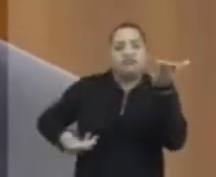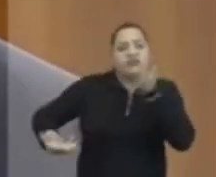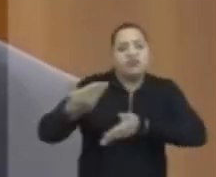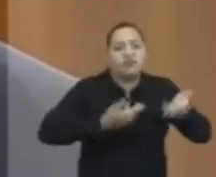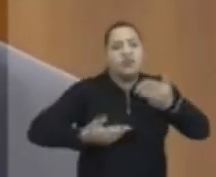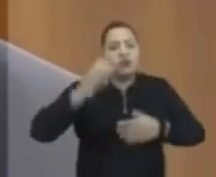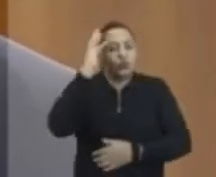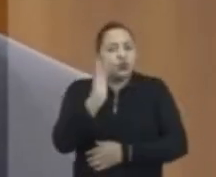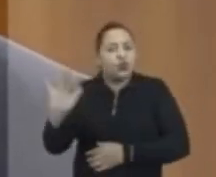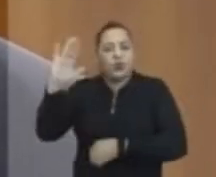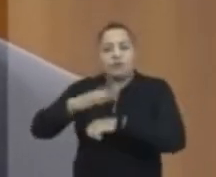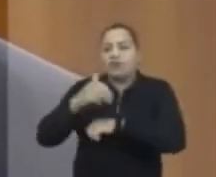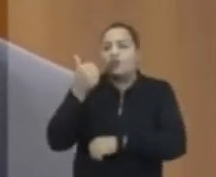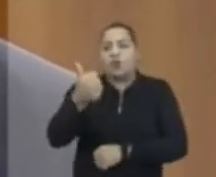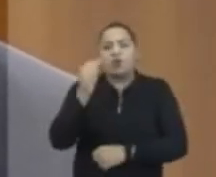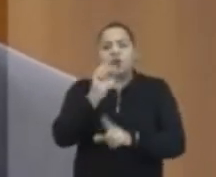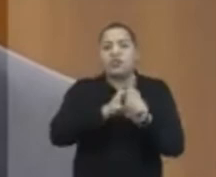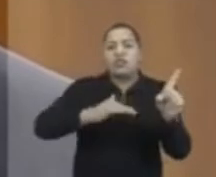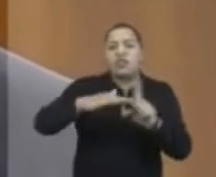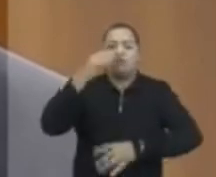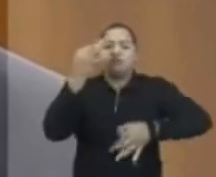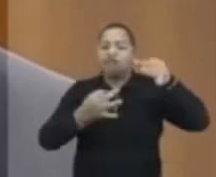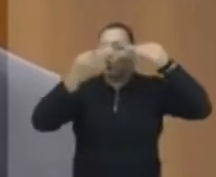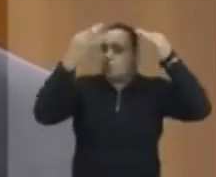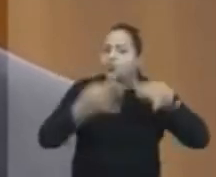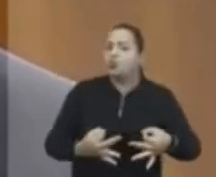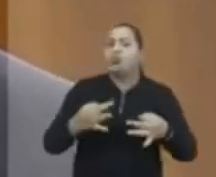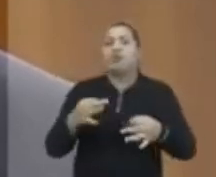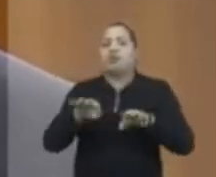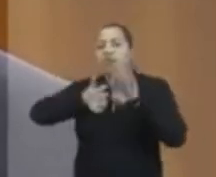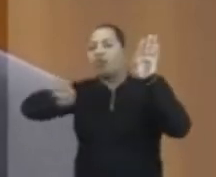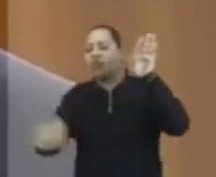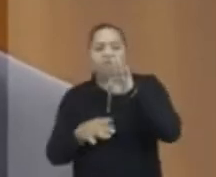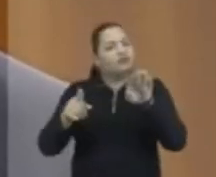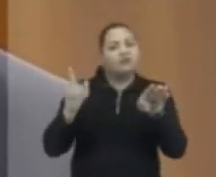sociedade mais justa, menos desigual, e no qual o Ministério Público Federal seja